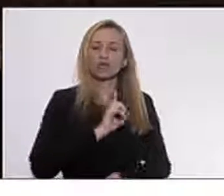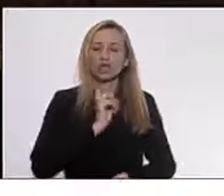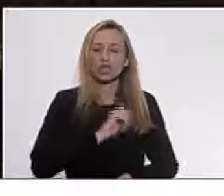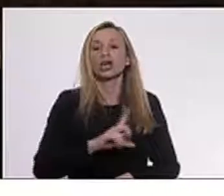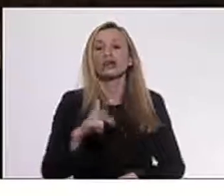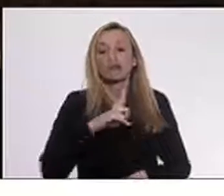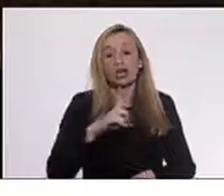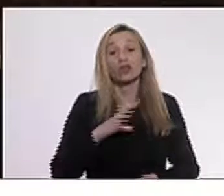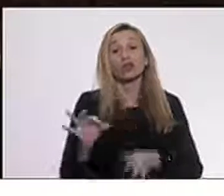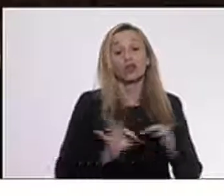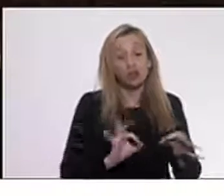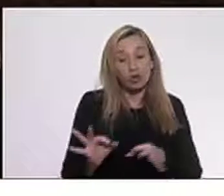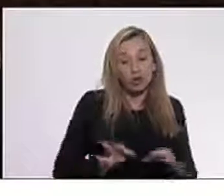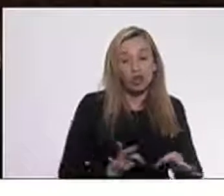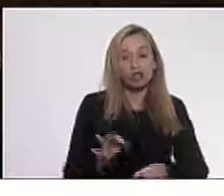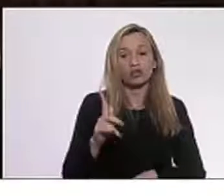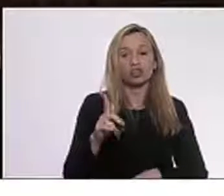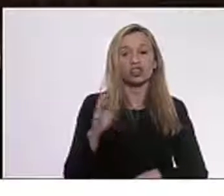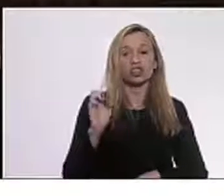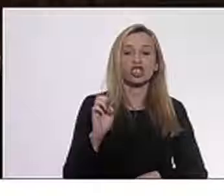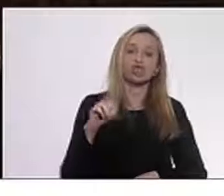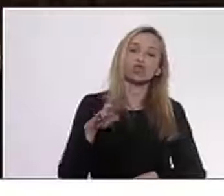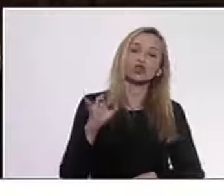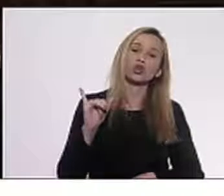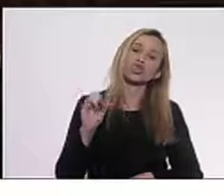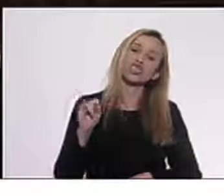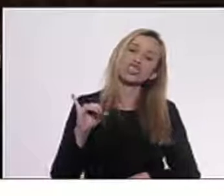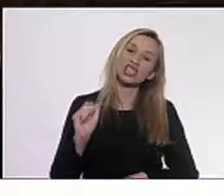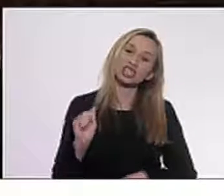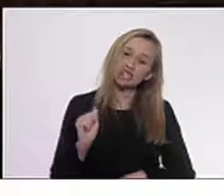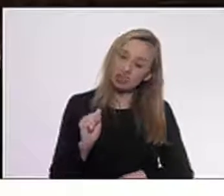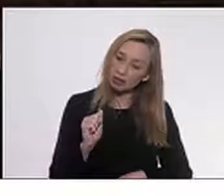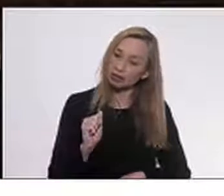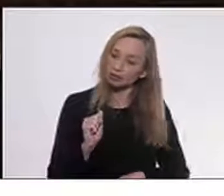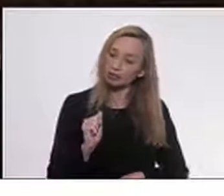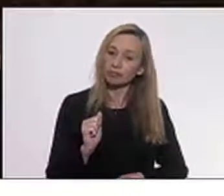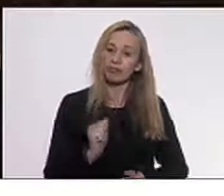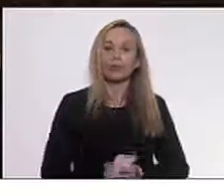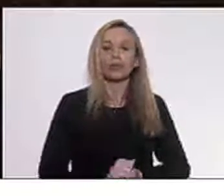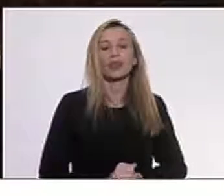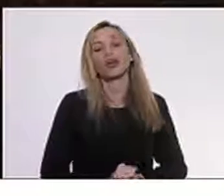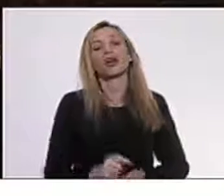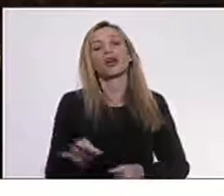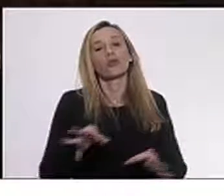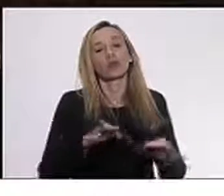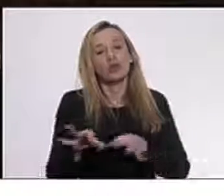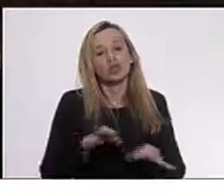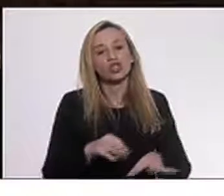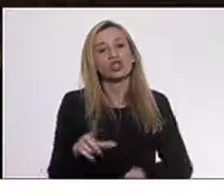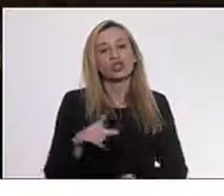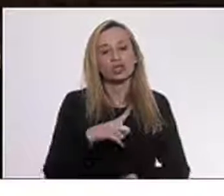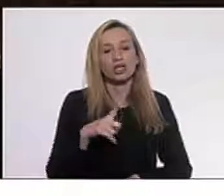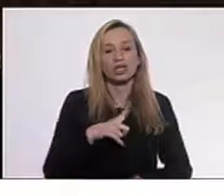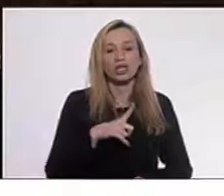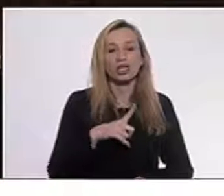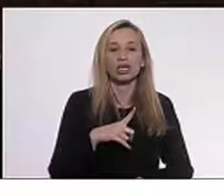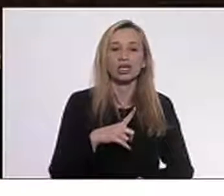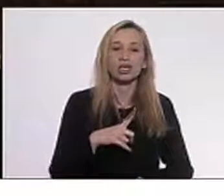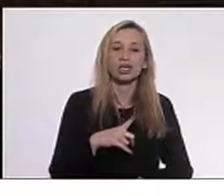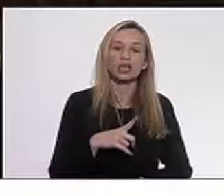um projeto genocida, há um projeto higienista, há um projeto que